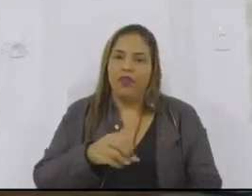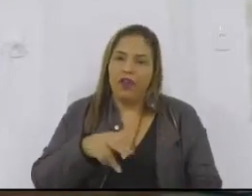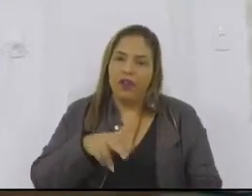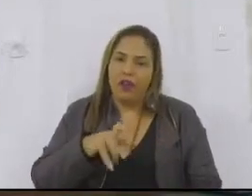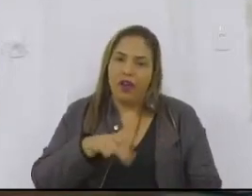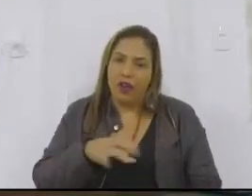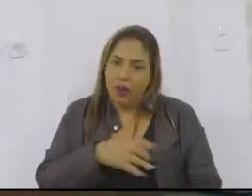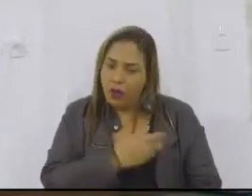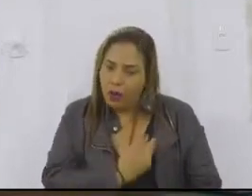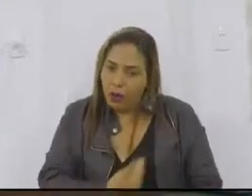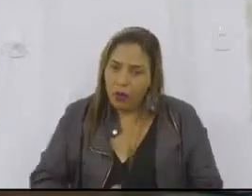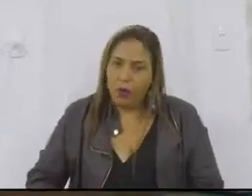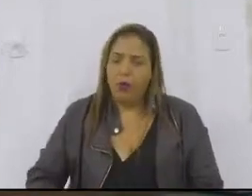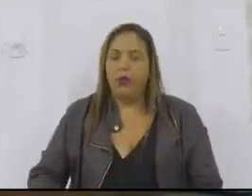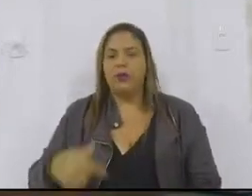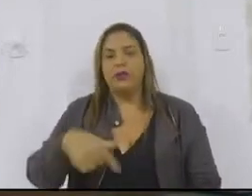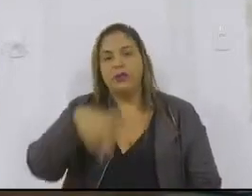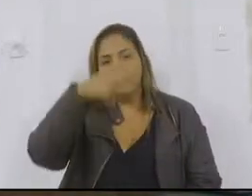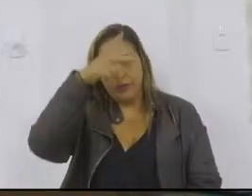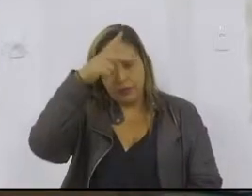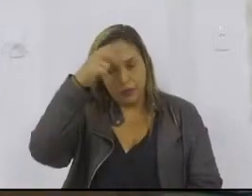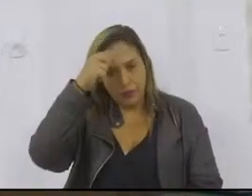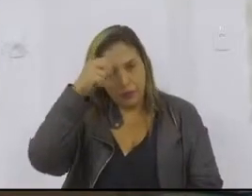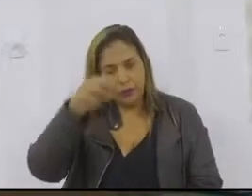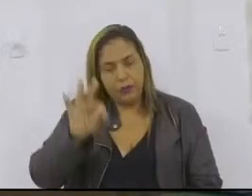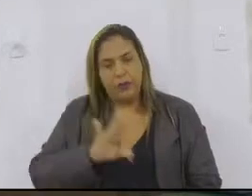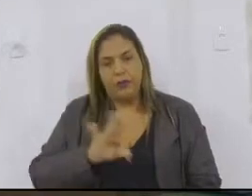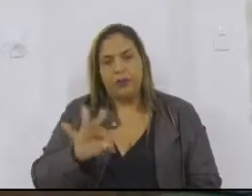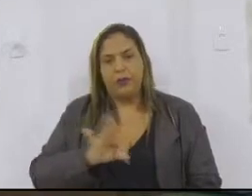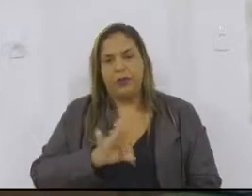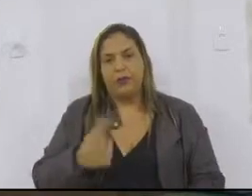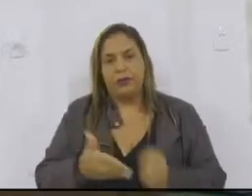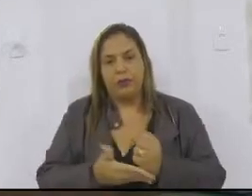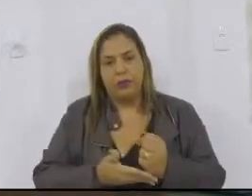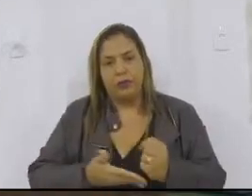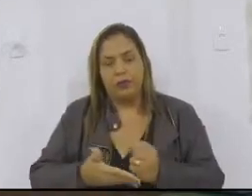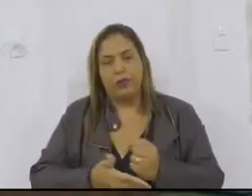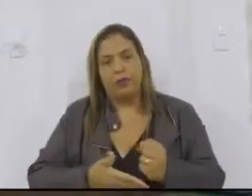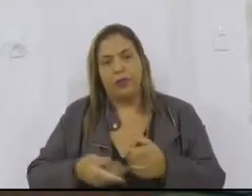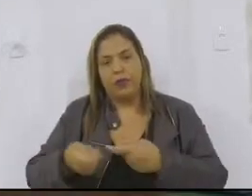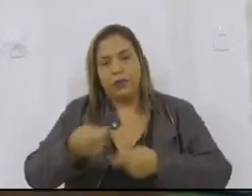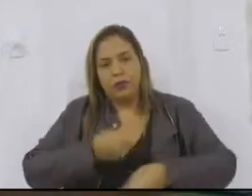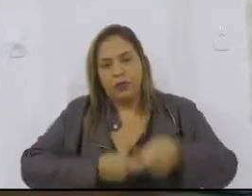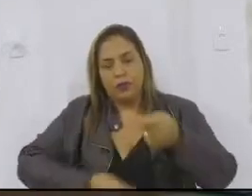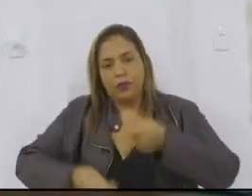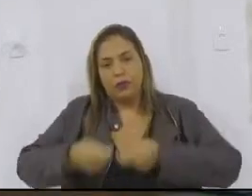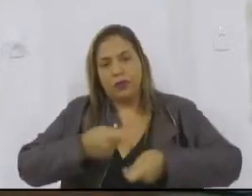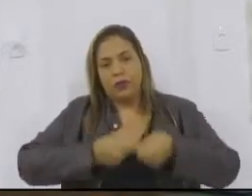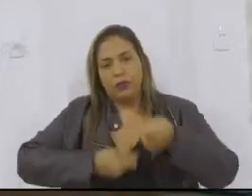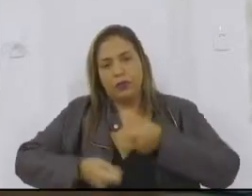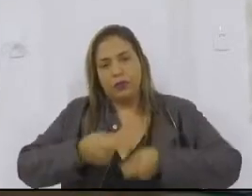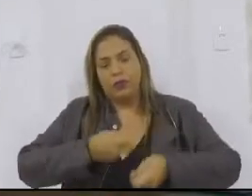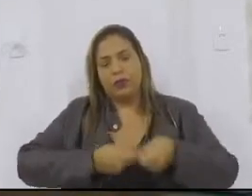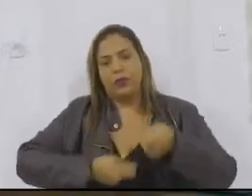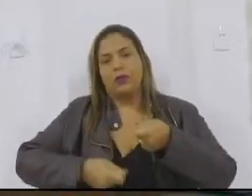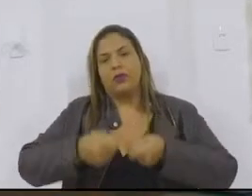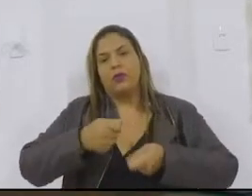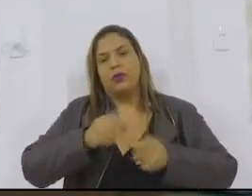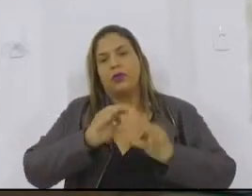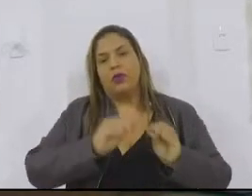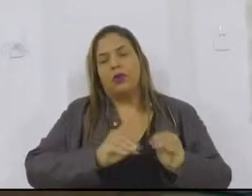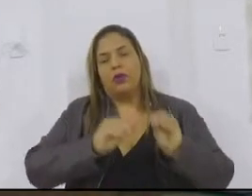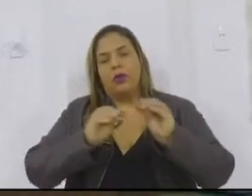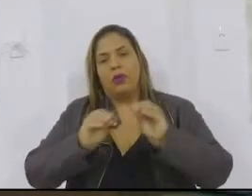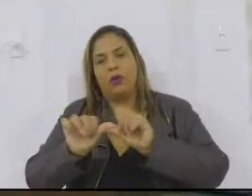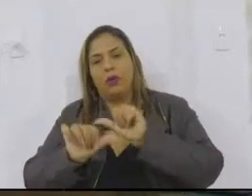e Serviços Públicos do município, adequando a lei orçamentária anual para 2021, perfazendo uma alteração nas classificações,